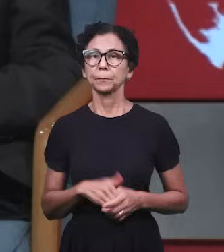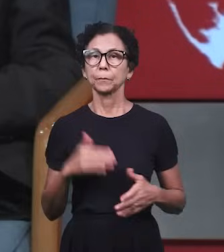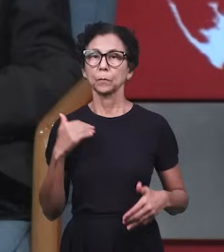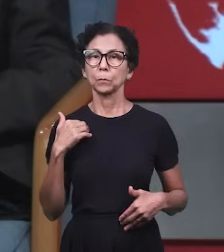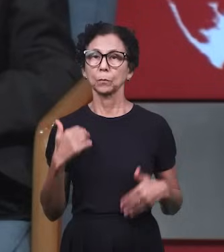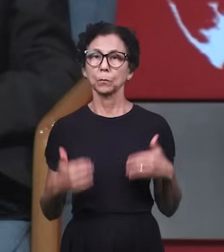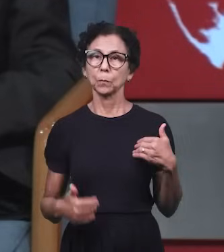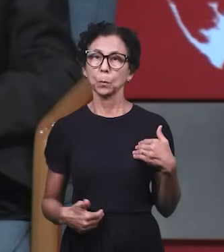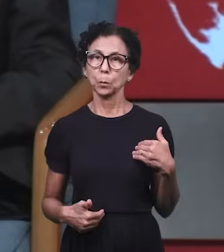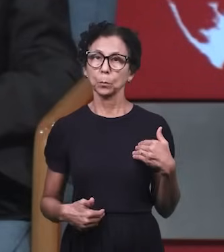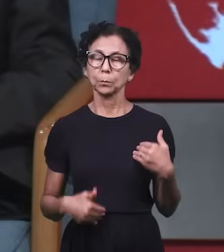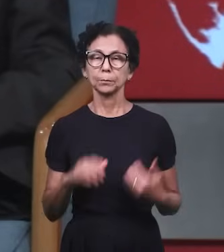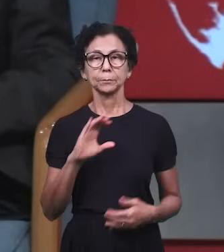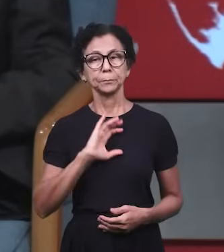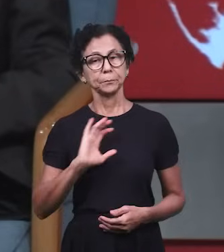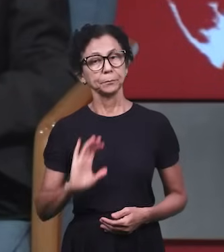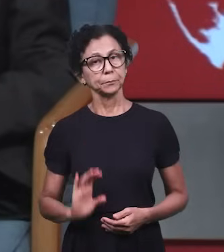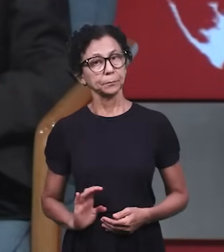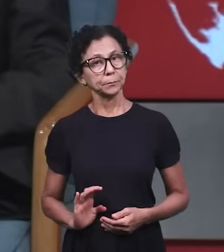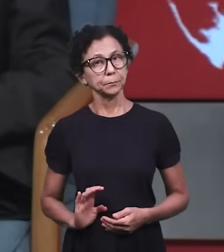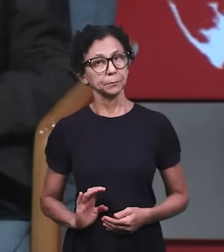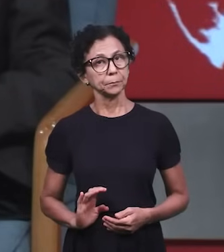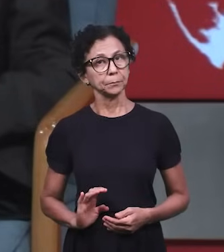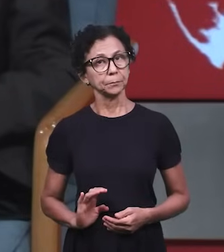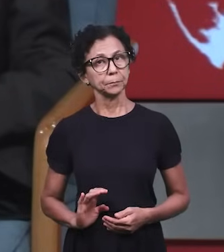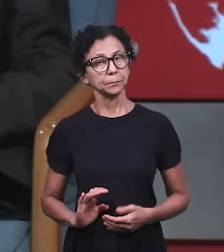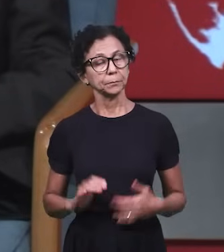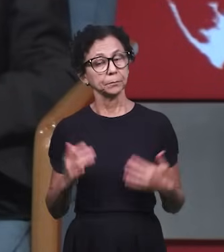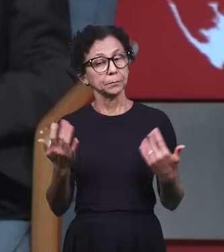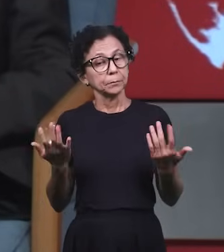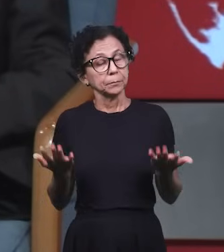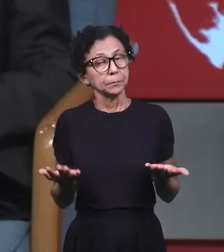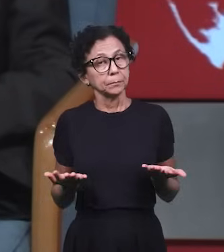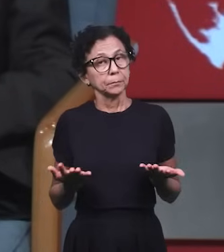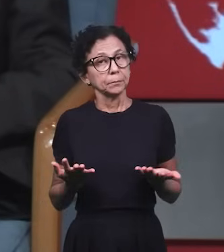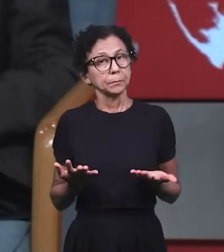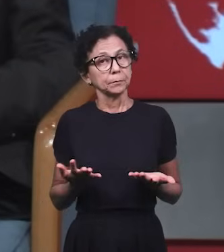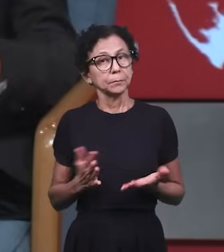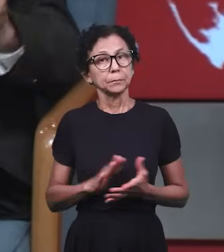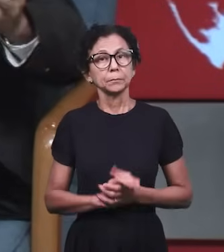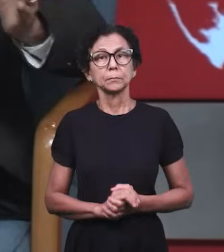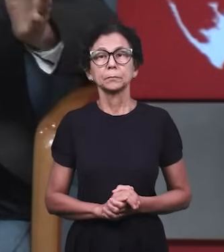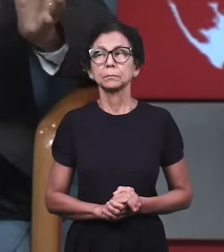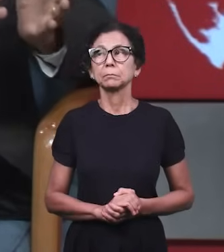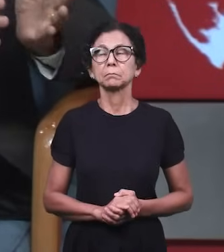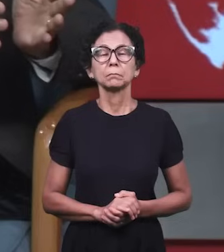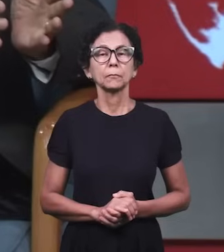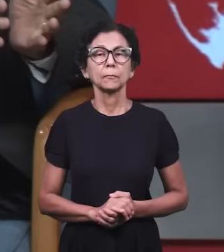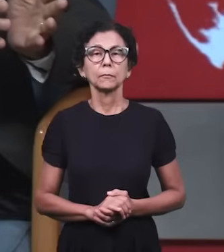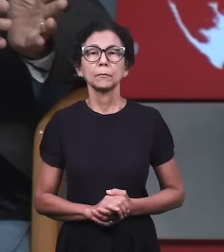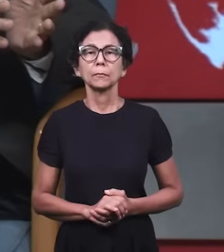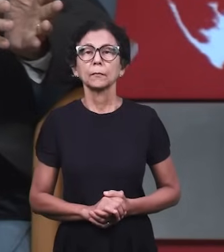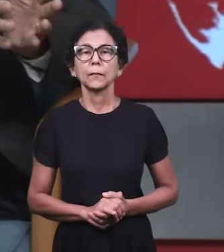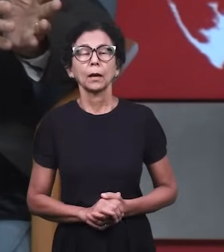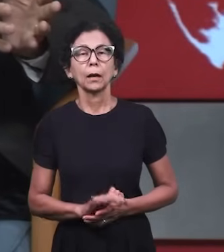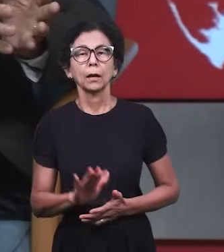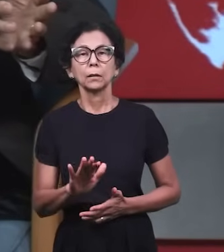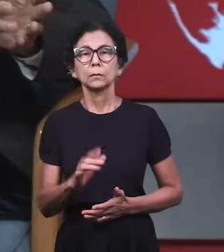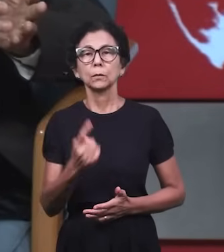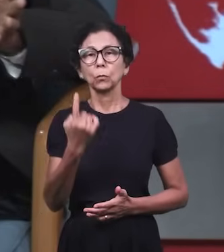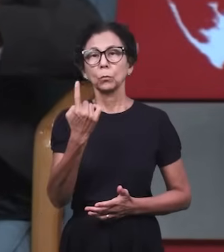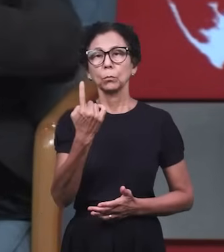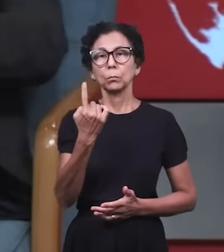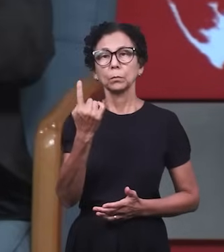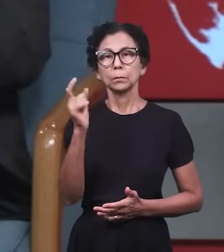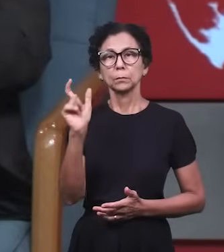como corpo. Então, o dom espiritual não pode ser isolado. Não existe uma parte do corpo